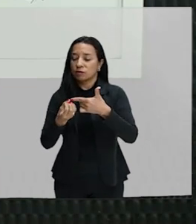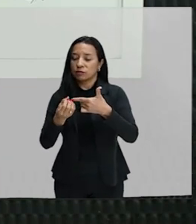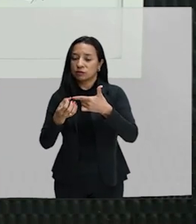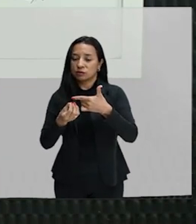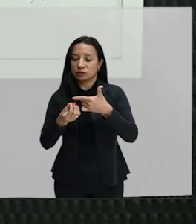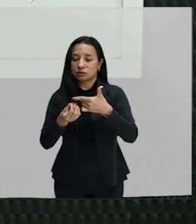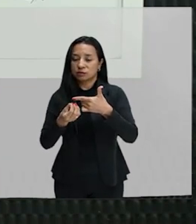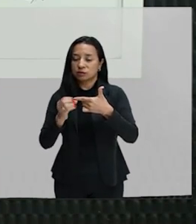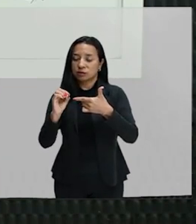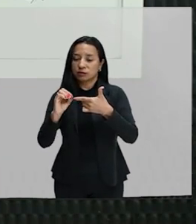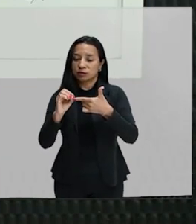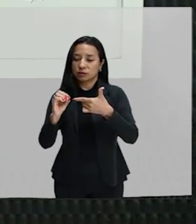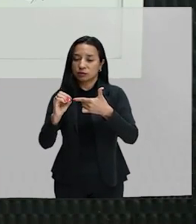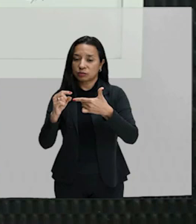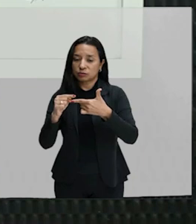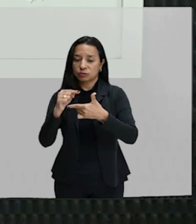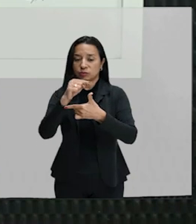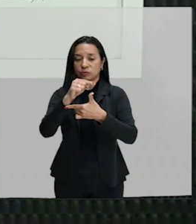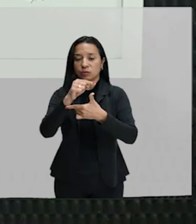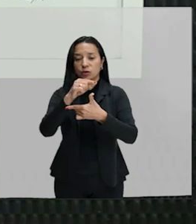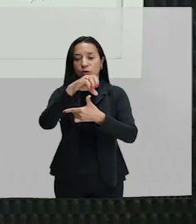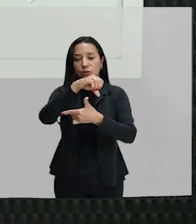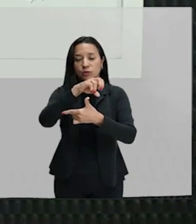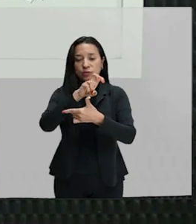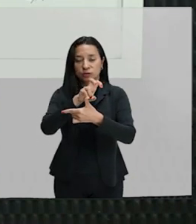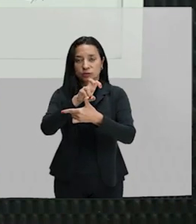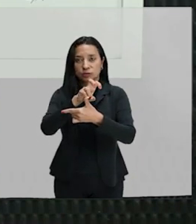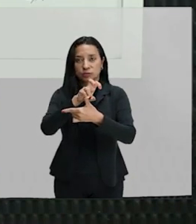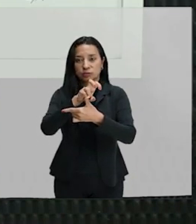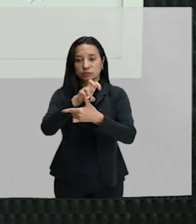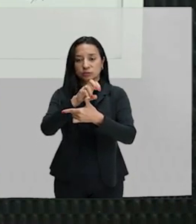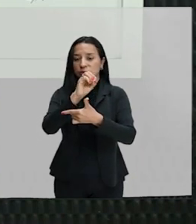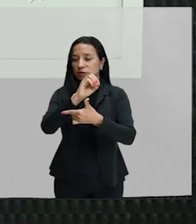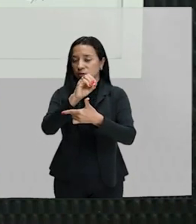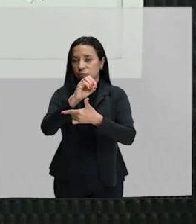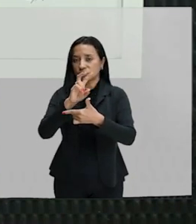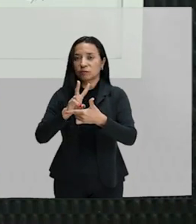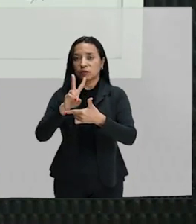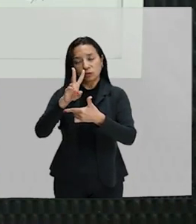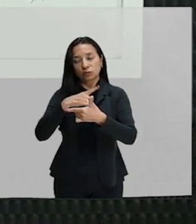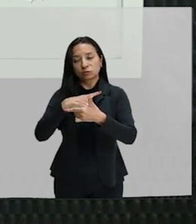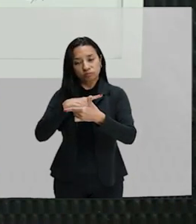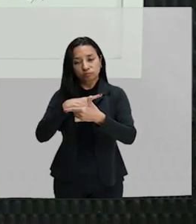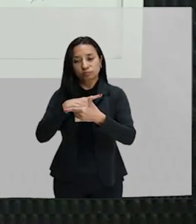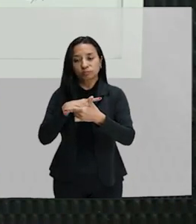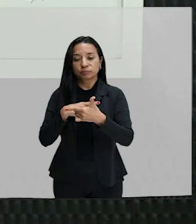60º corresponde aqui a 95 então esses são os valores que nós temos né os extremos